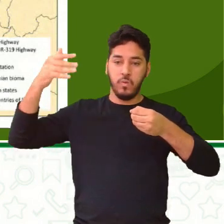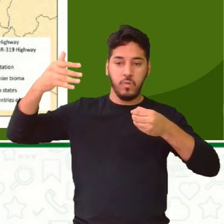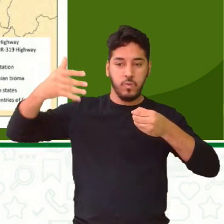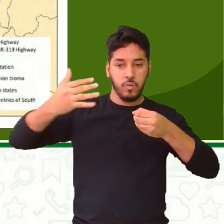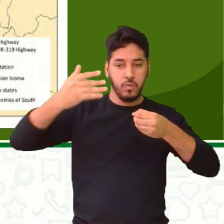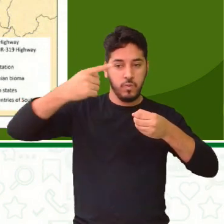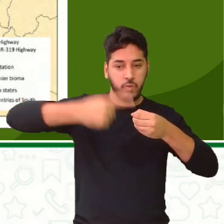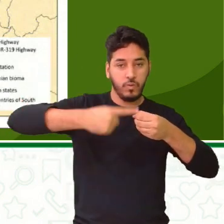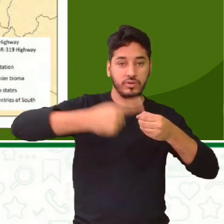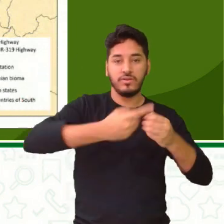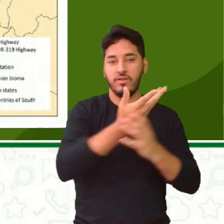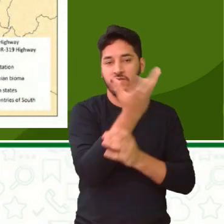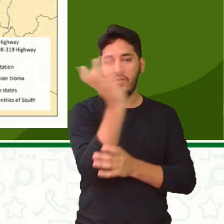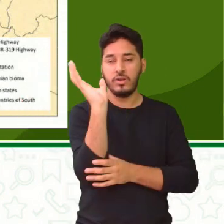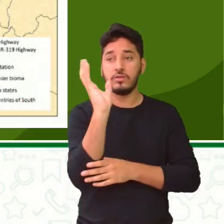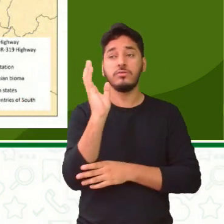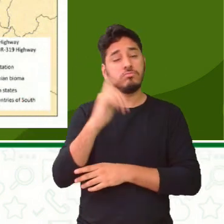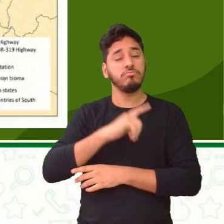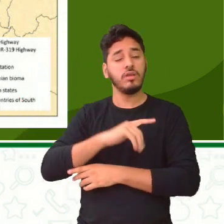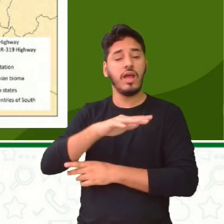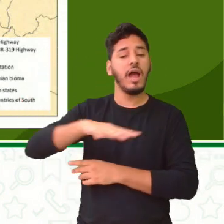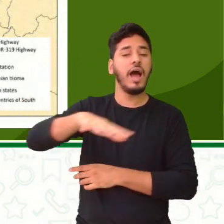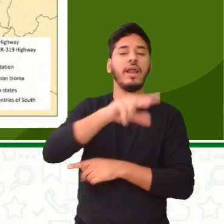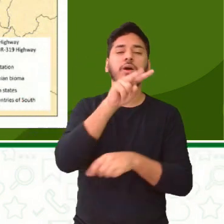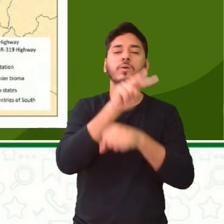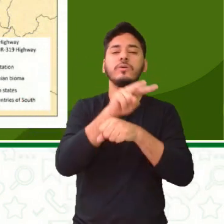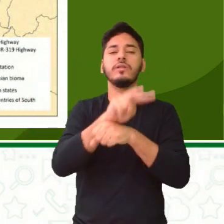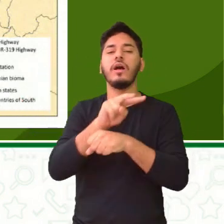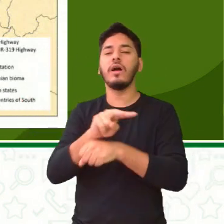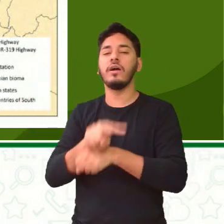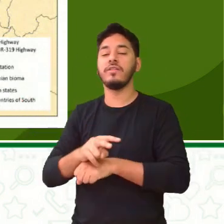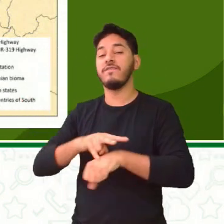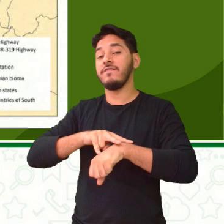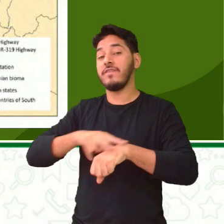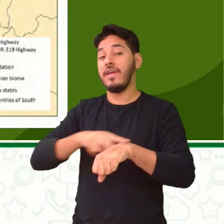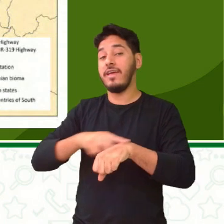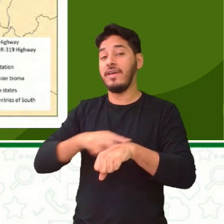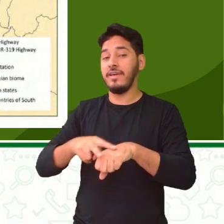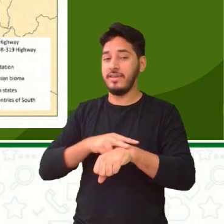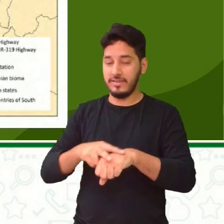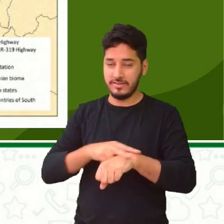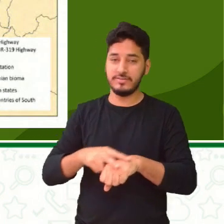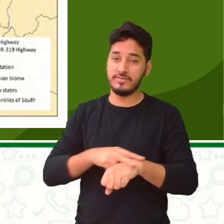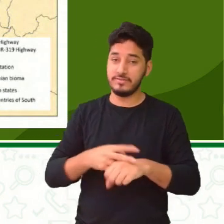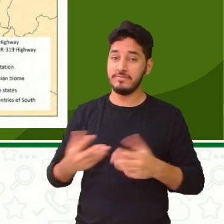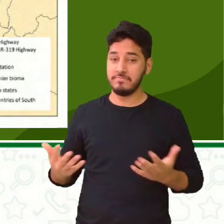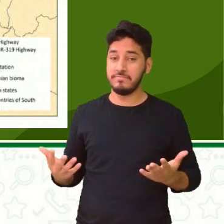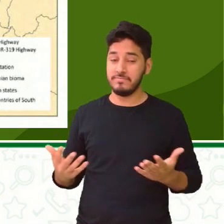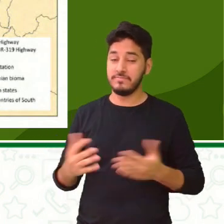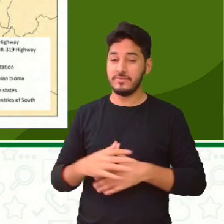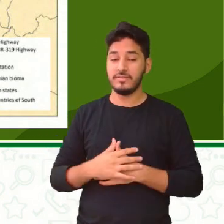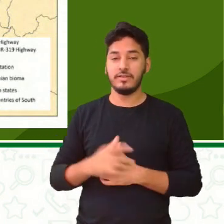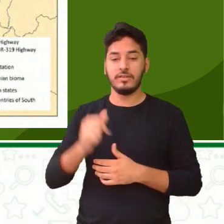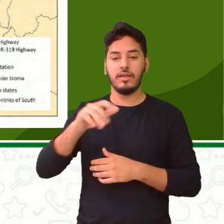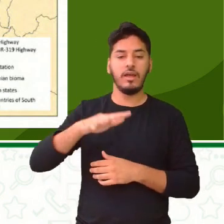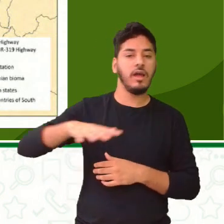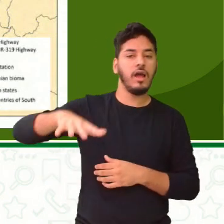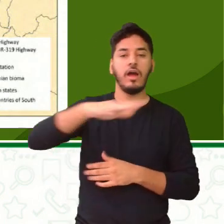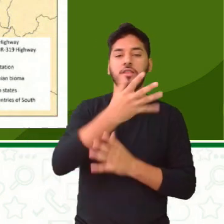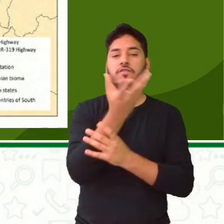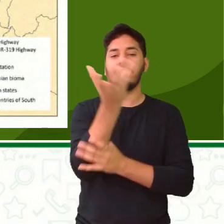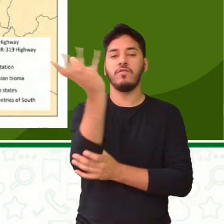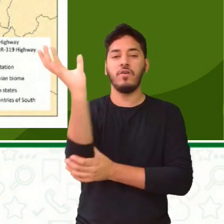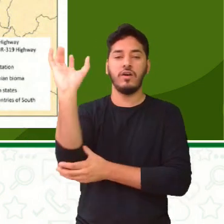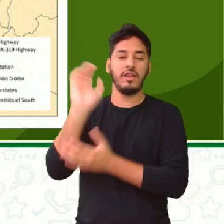dizer, e a área que ainda é preservada, né, ou seja, a área verde, que a área de